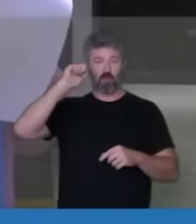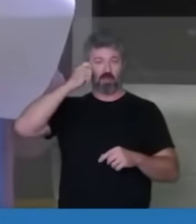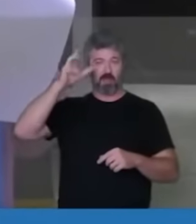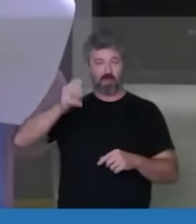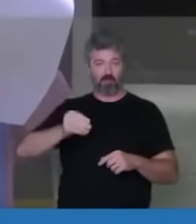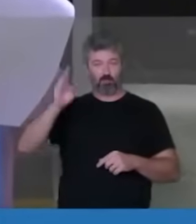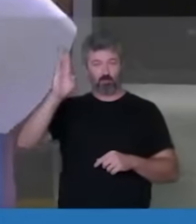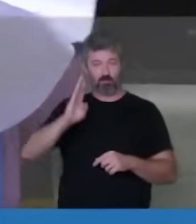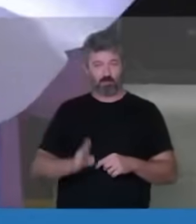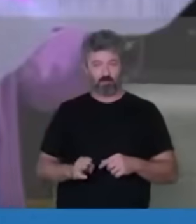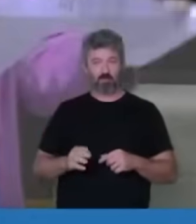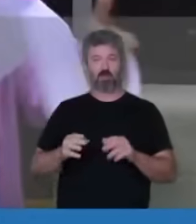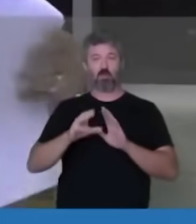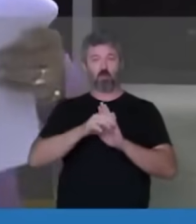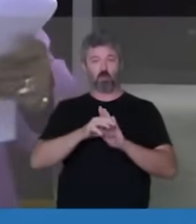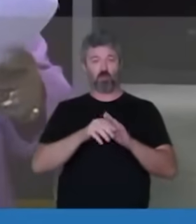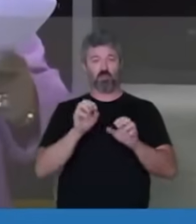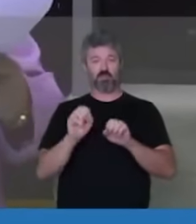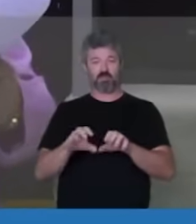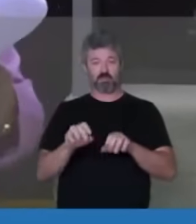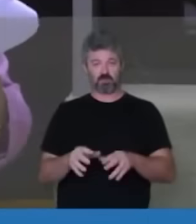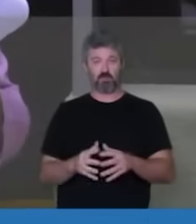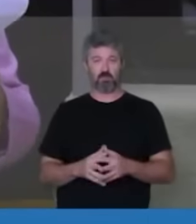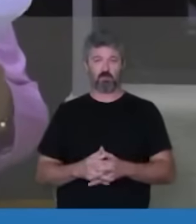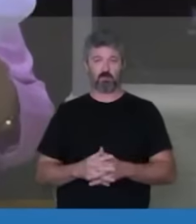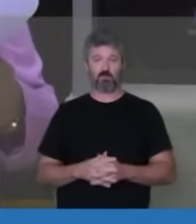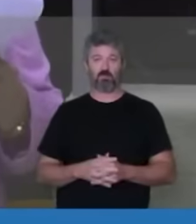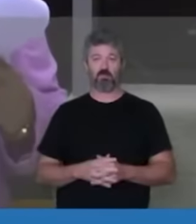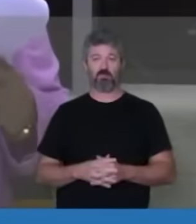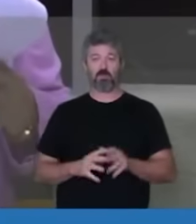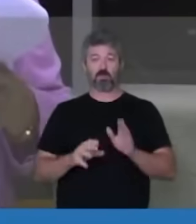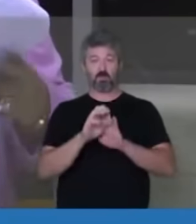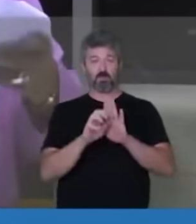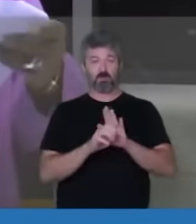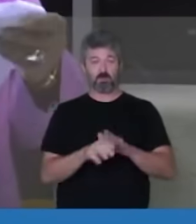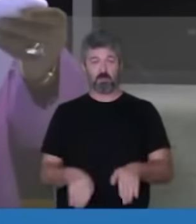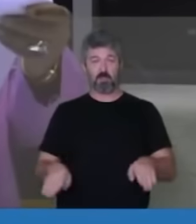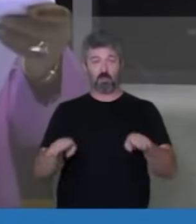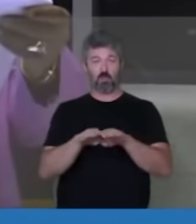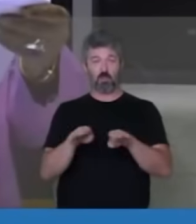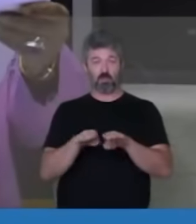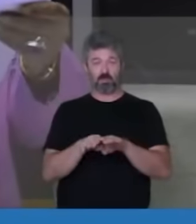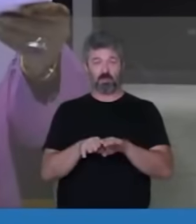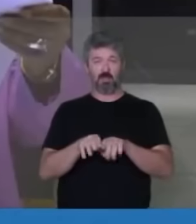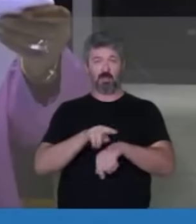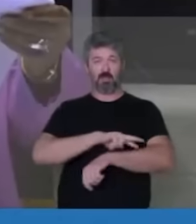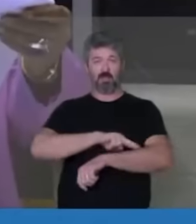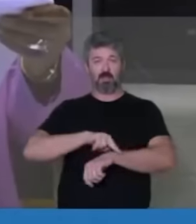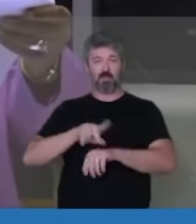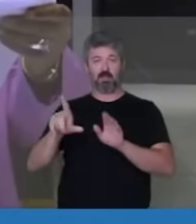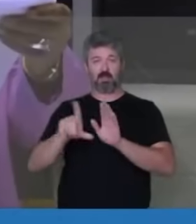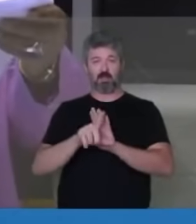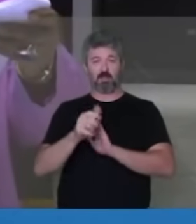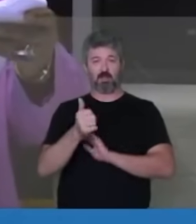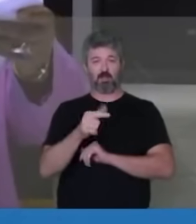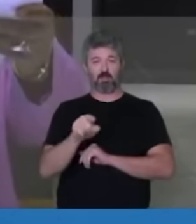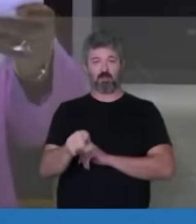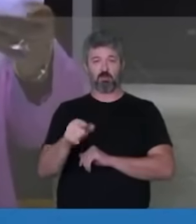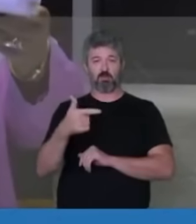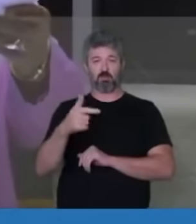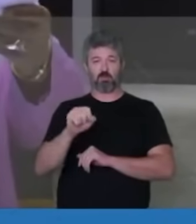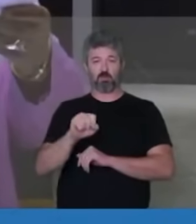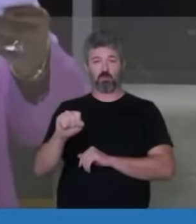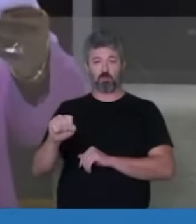no currículo oficial da rede de ensino. O Estatuto da Igualdade Racial, Lei 12.288,